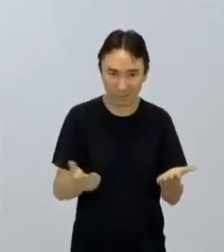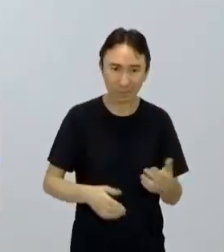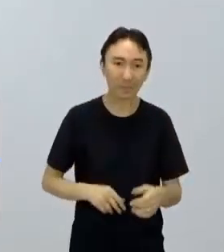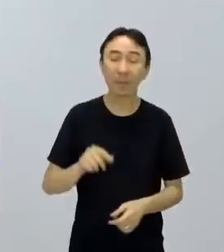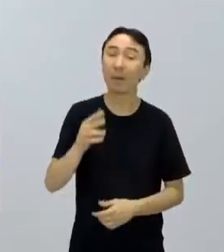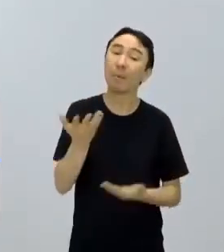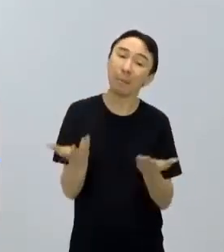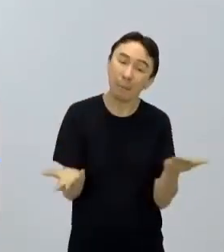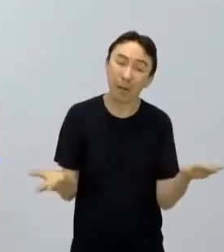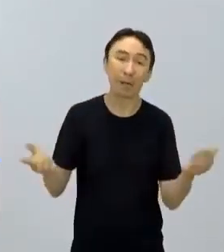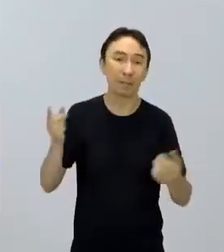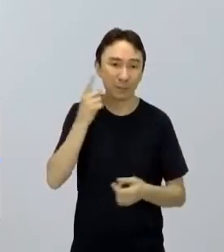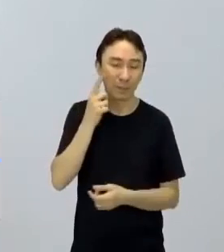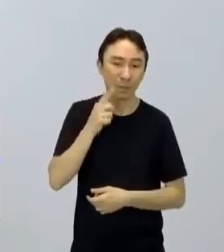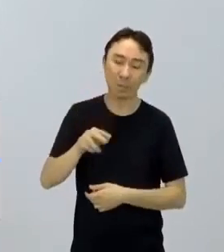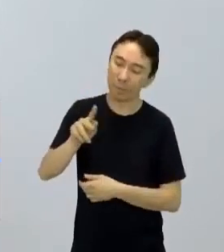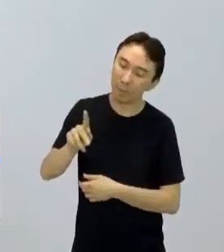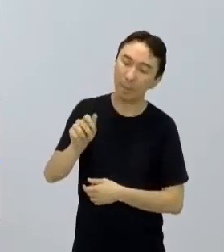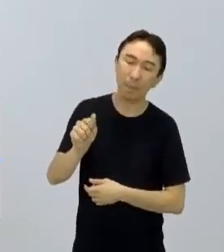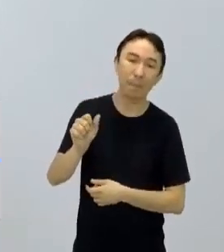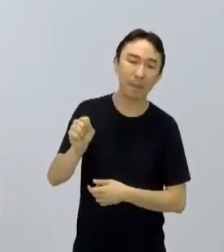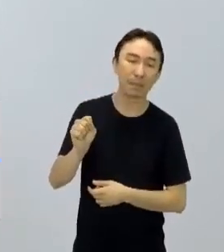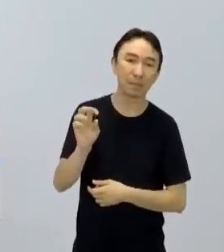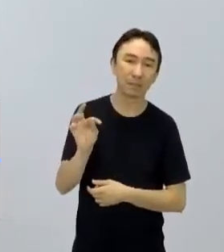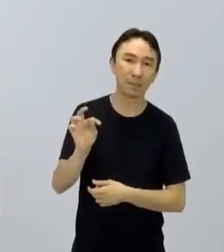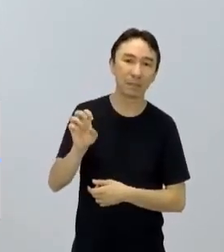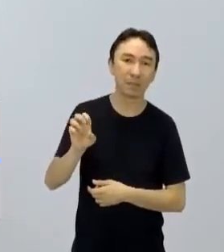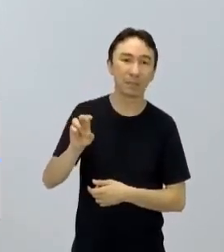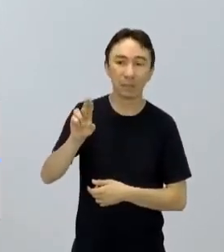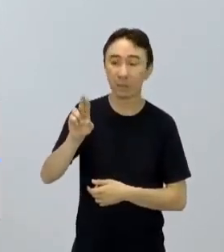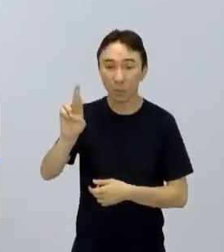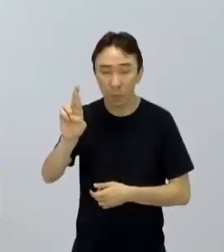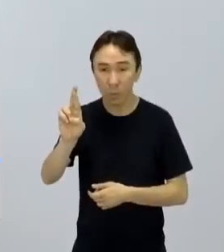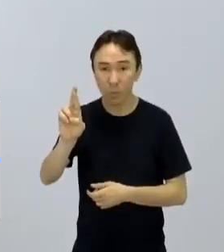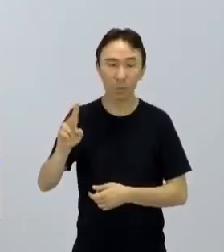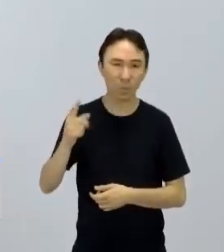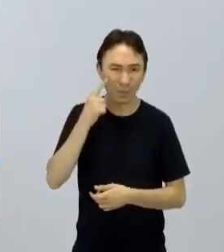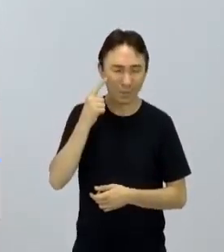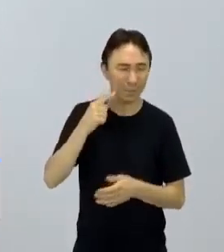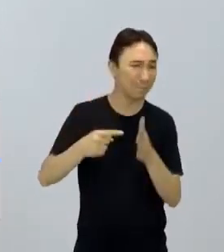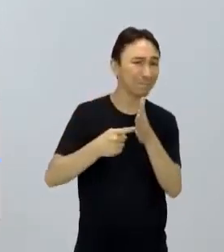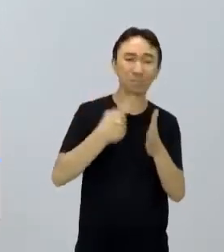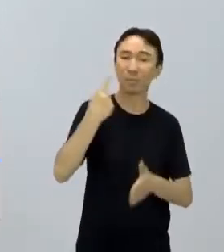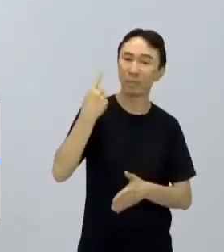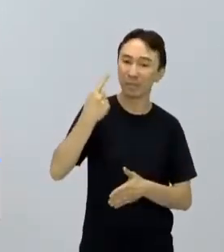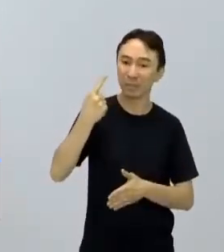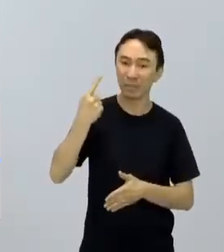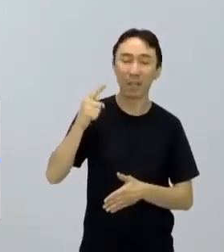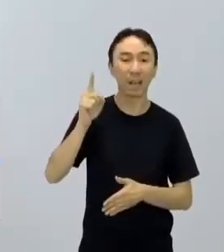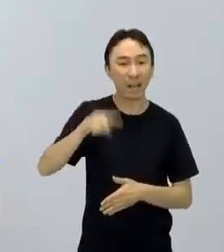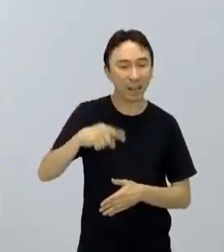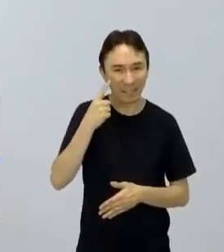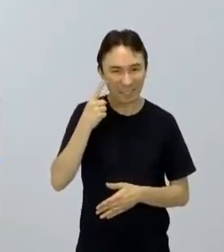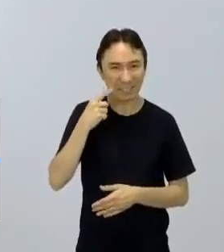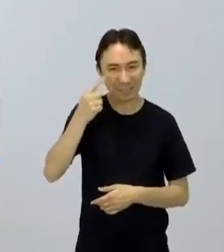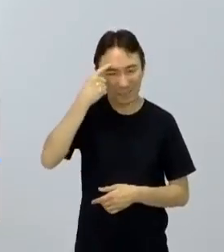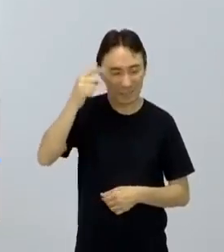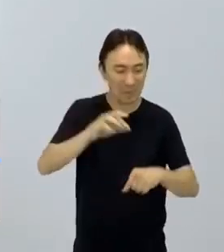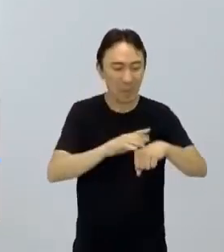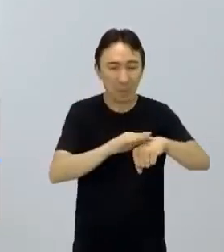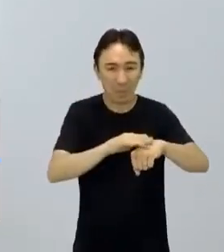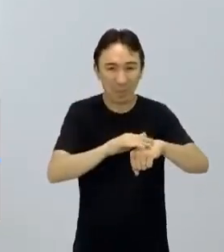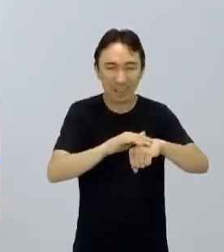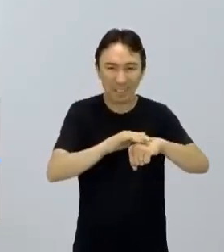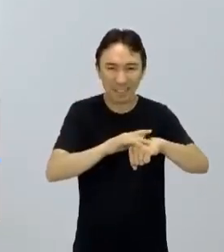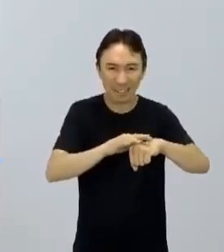precursor da vacina antirrábica, né? A vacina contra a doença chamada raiva, que é uma doença